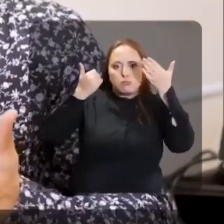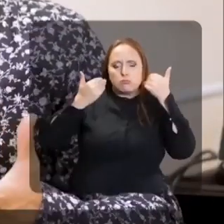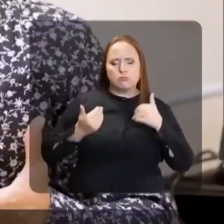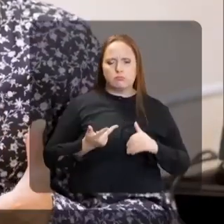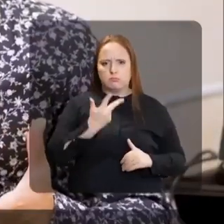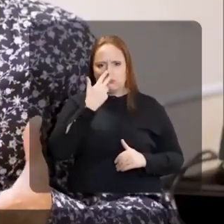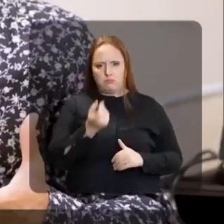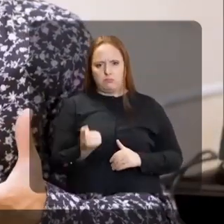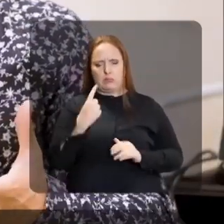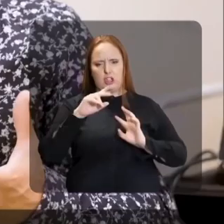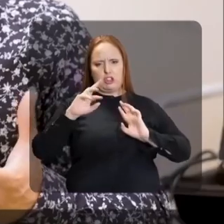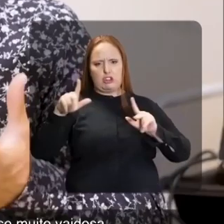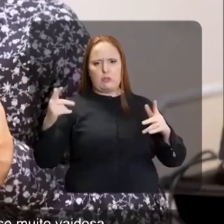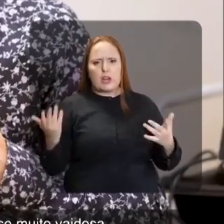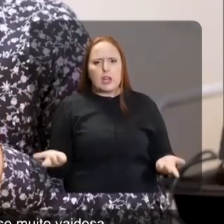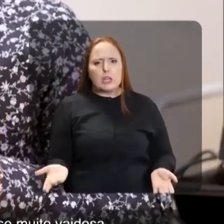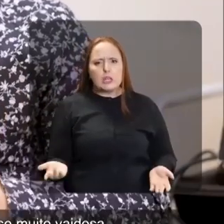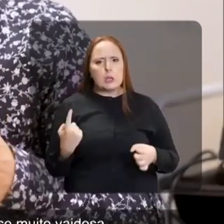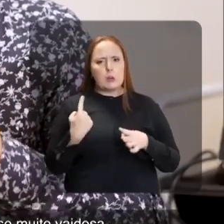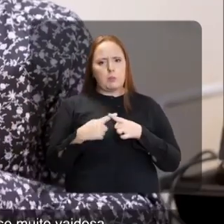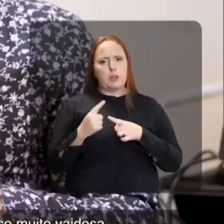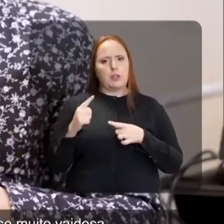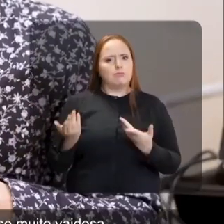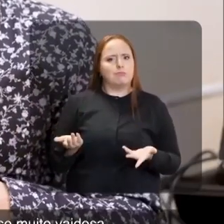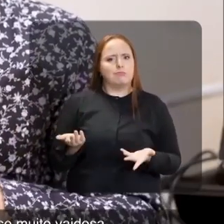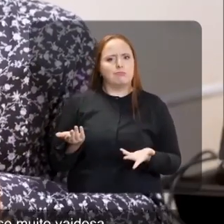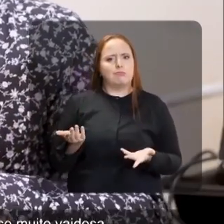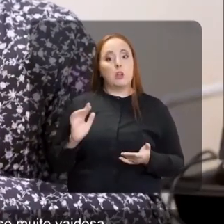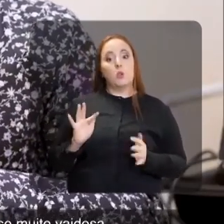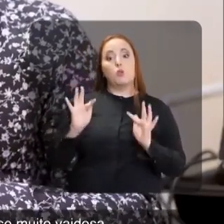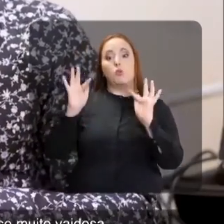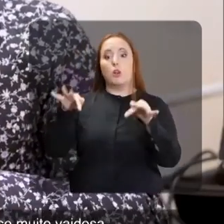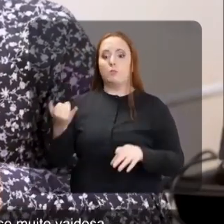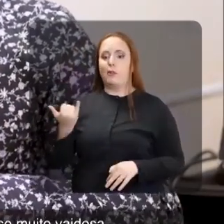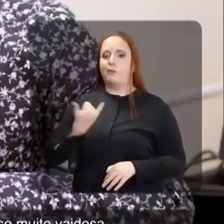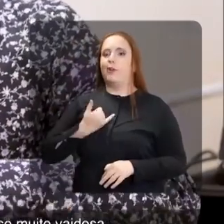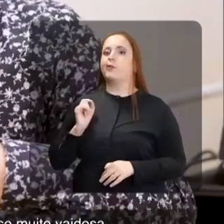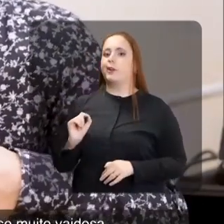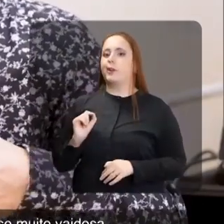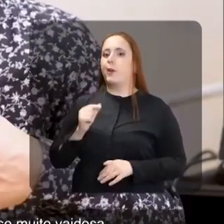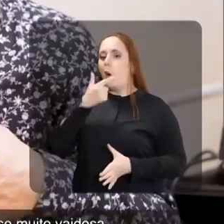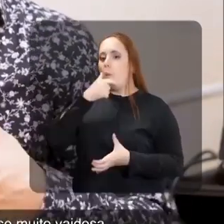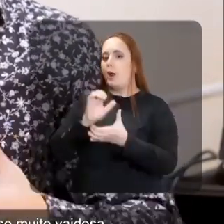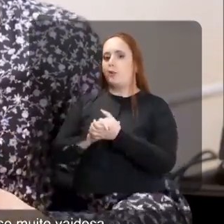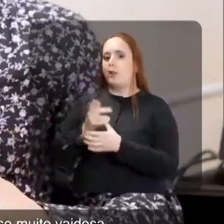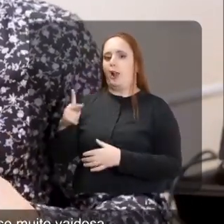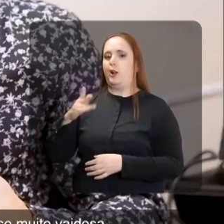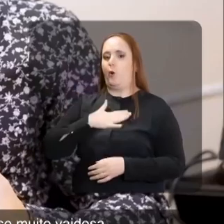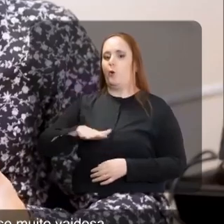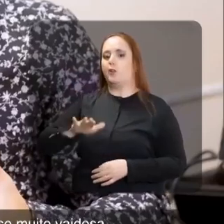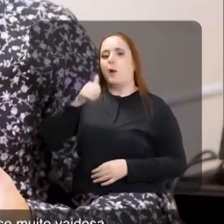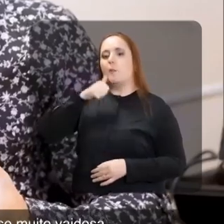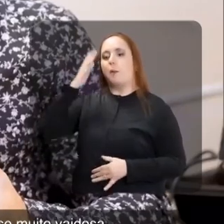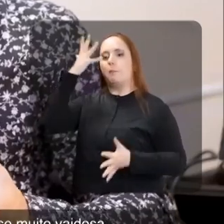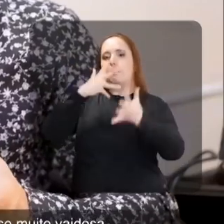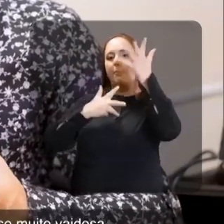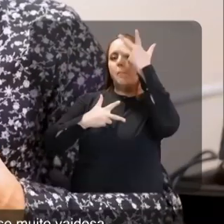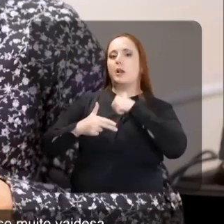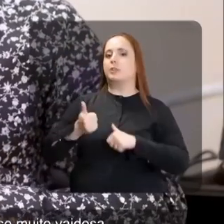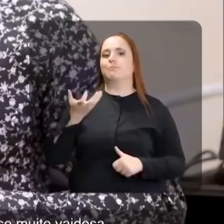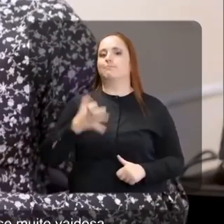coisa muito diferente e no final do atendimento ela deu a entender que o marido não gostava que ela